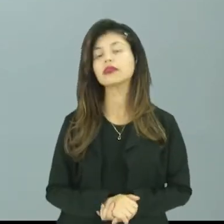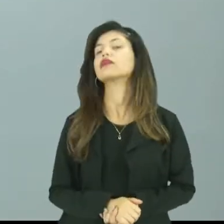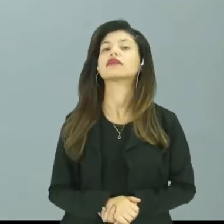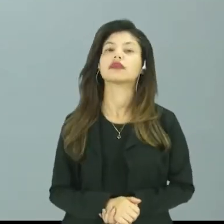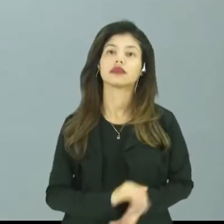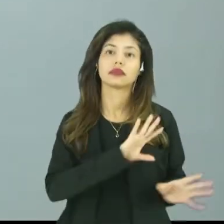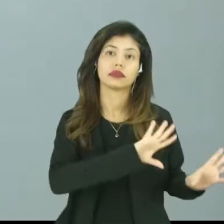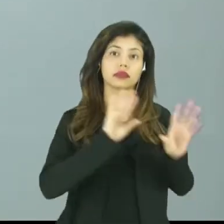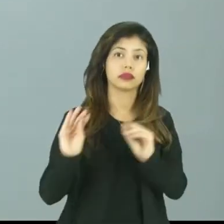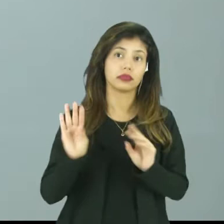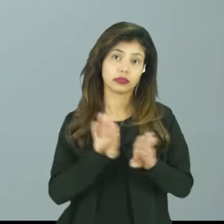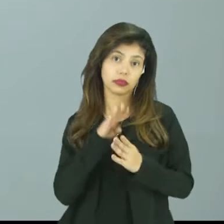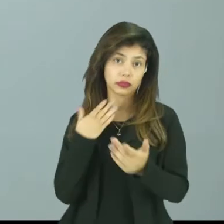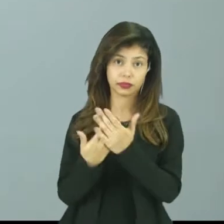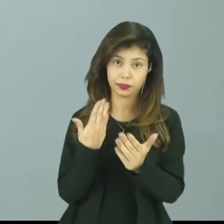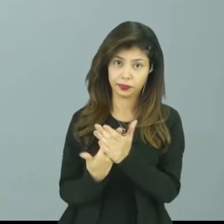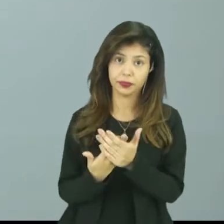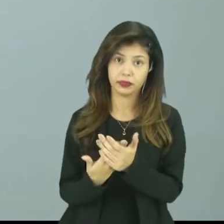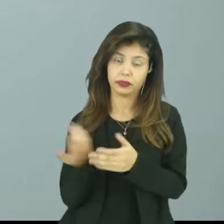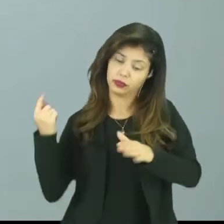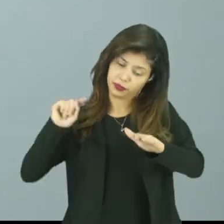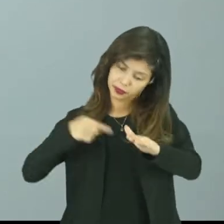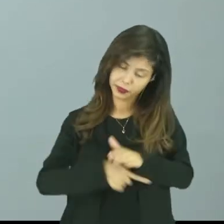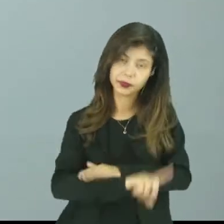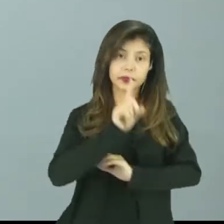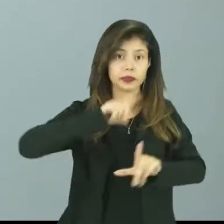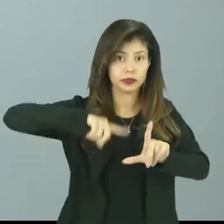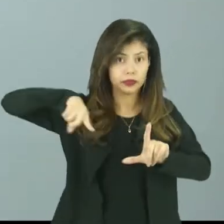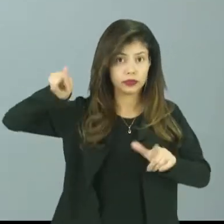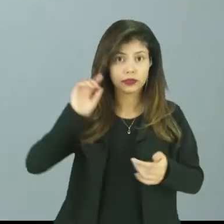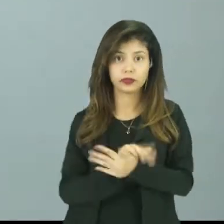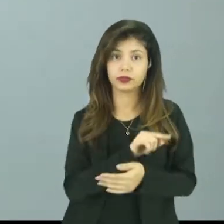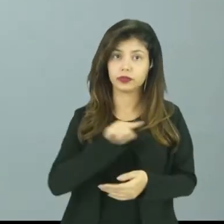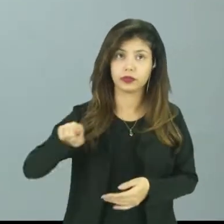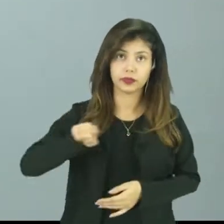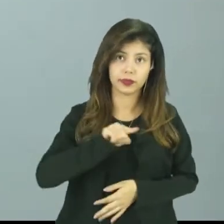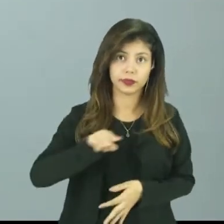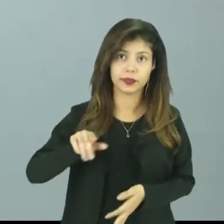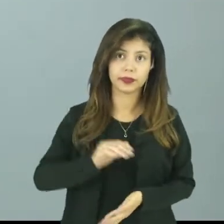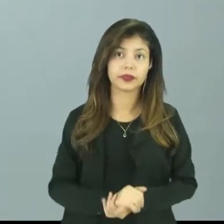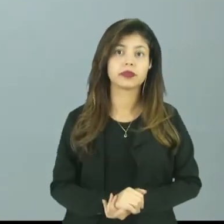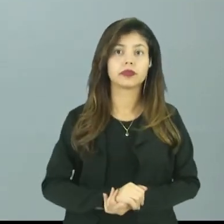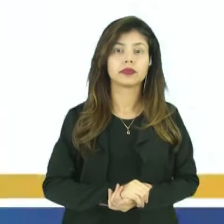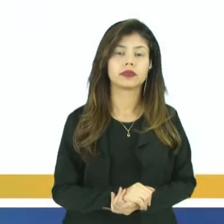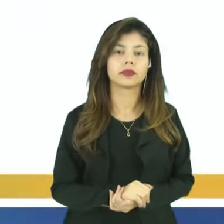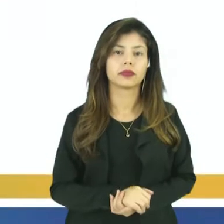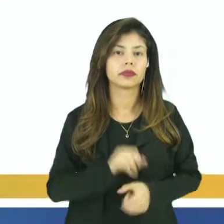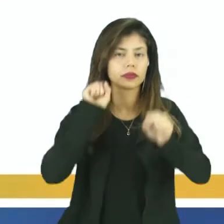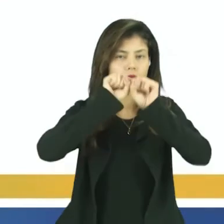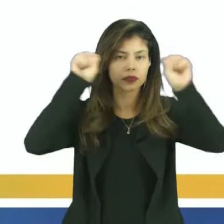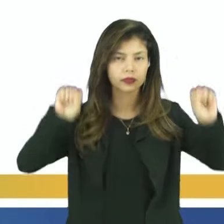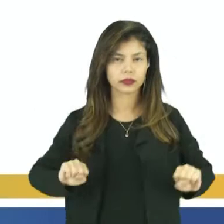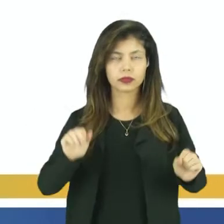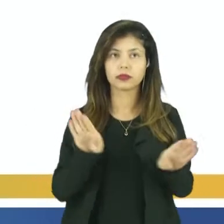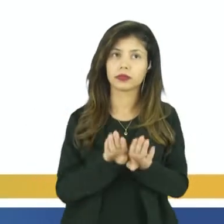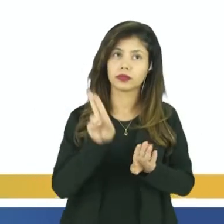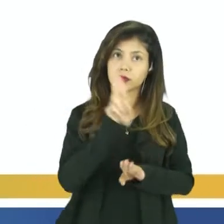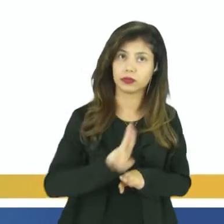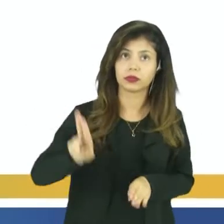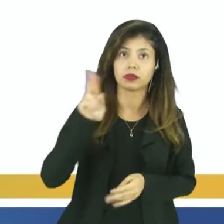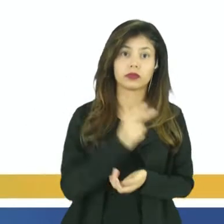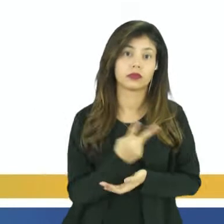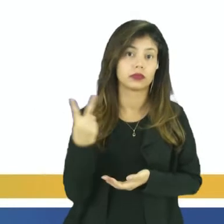ela vem também sendo estudado dentro desses gráficos de linha. Nesse sistema, fazemos o uso